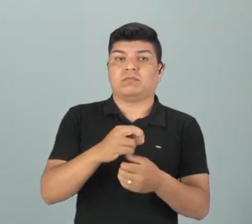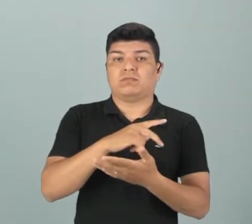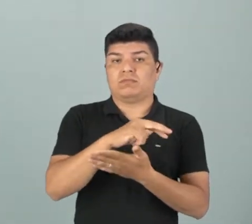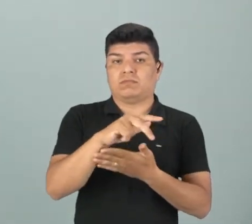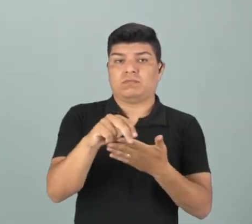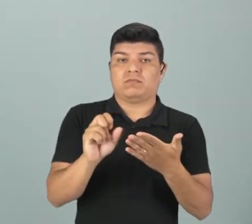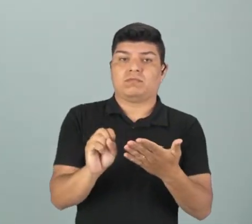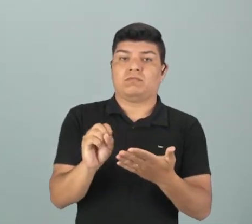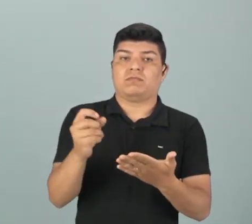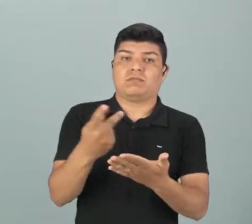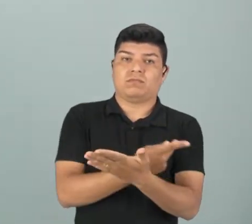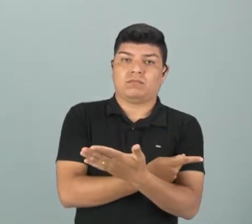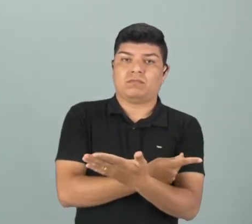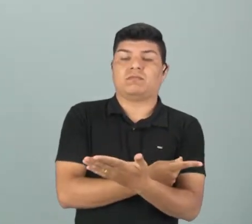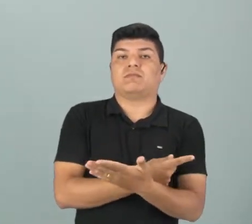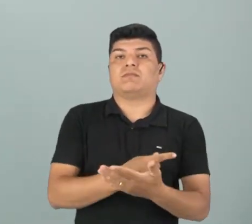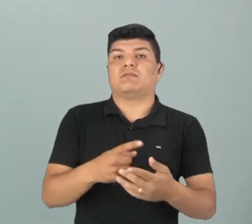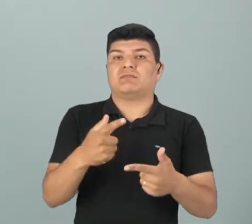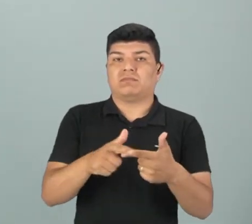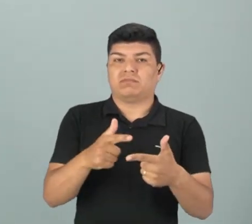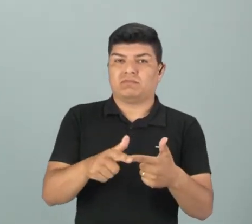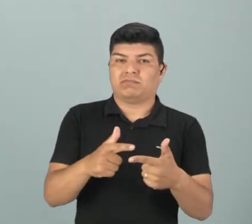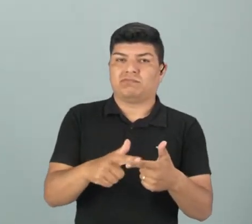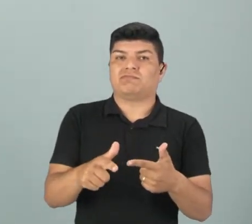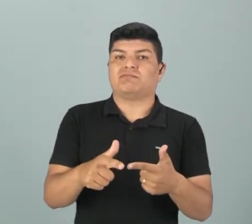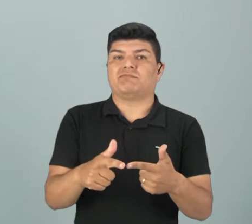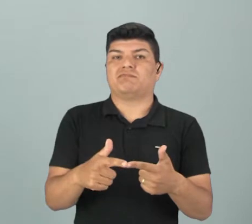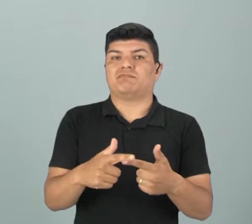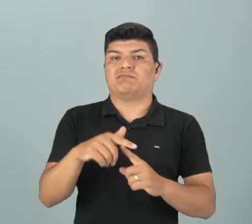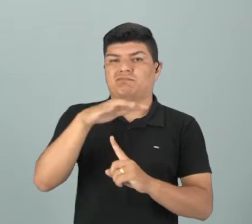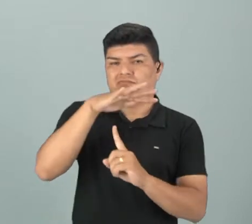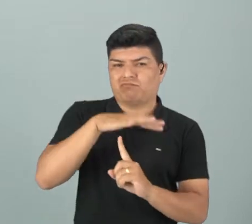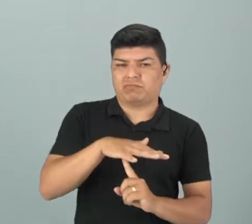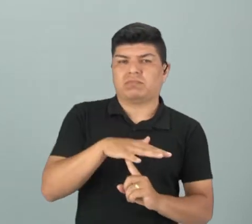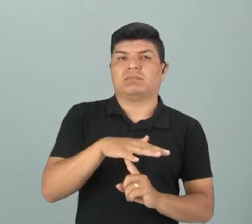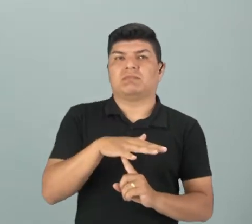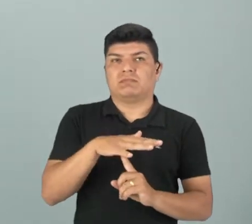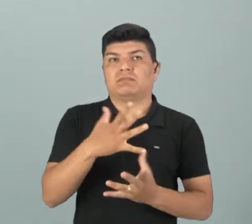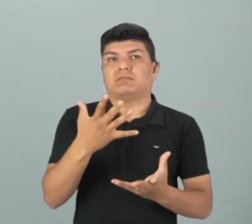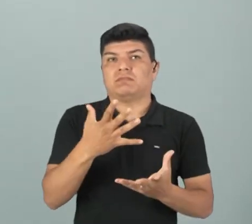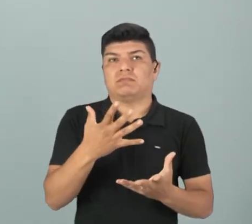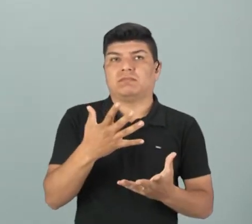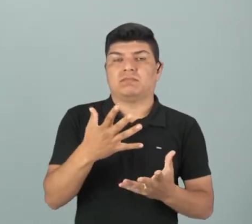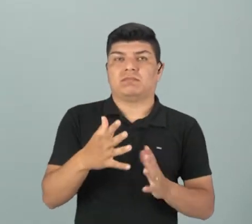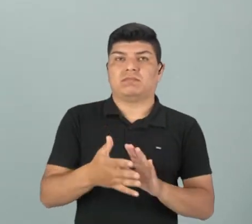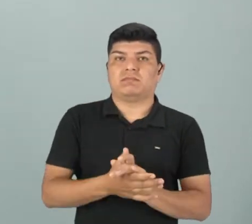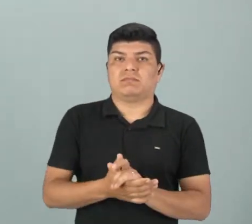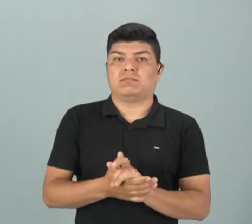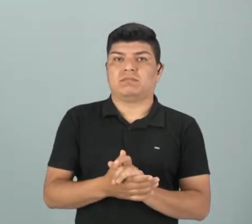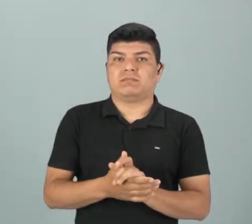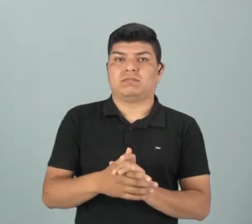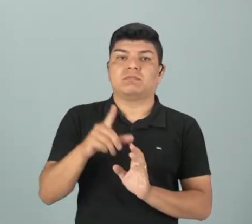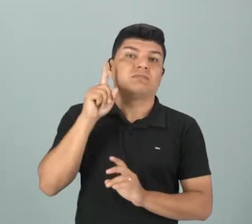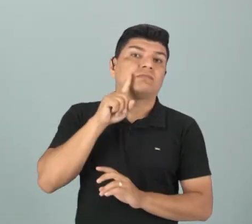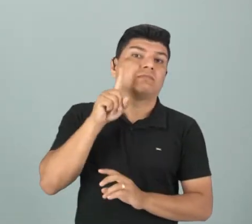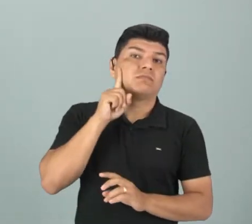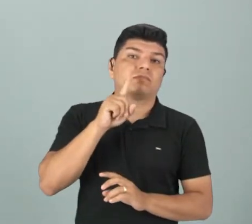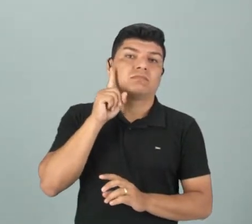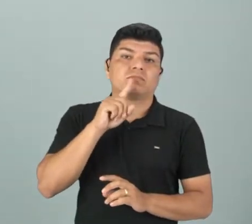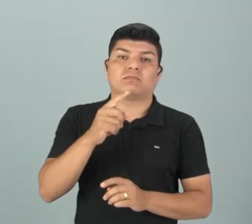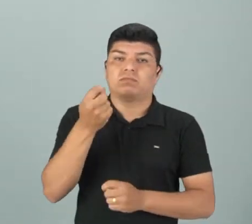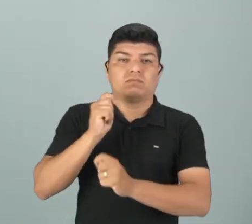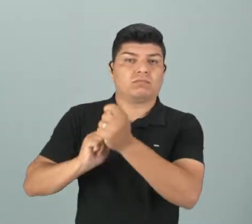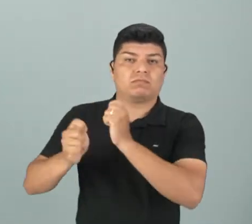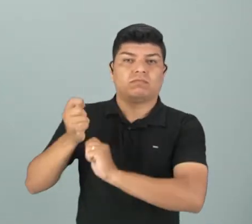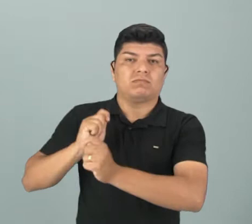diversos outros fatores. Vai ter a crise de 29, ou a Grande Depressão, que é uma crise na Bolsa de Nova York que vai abalar a